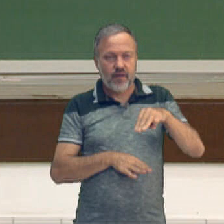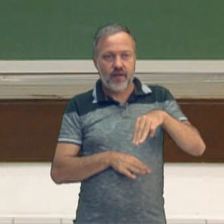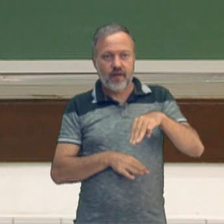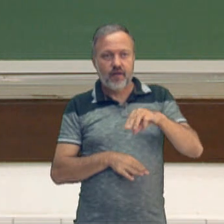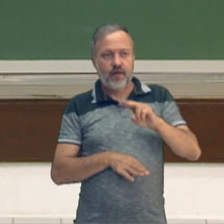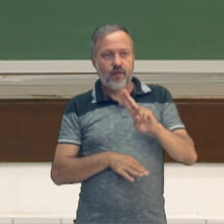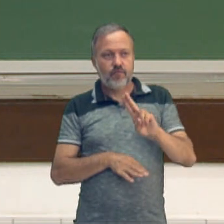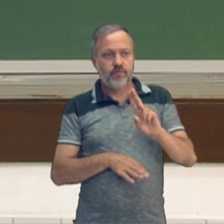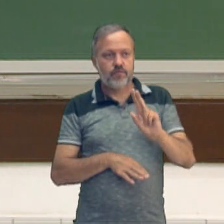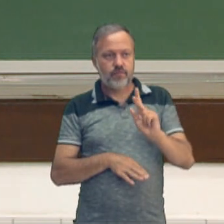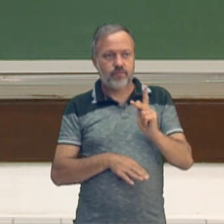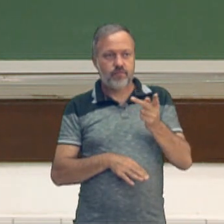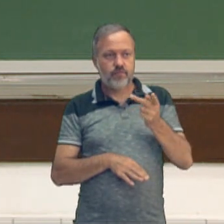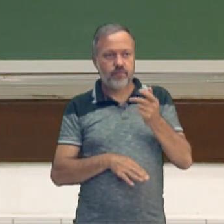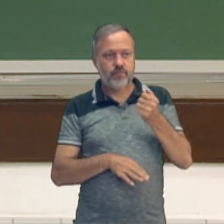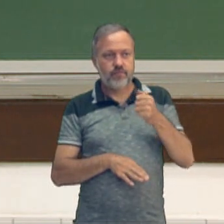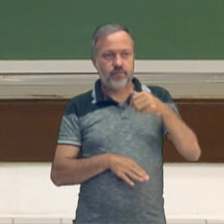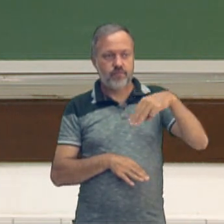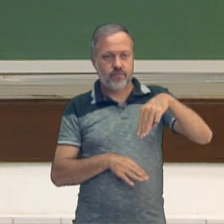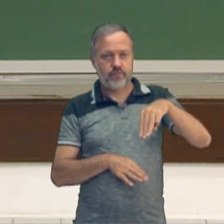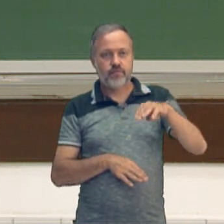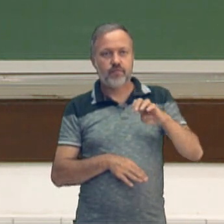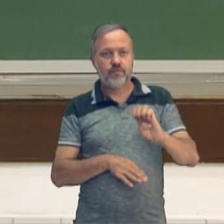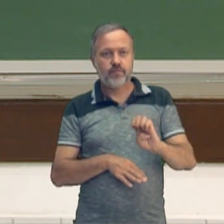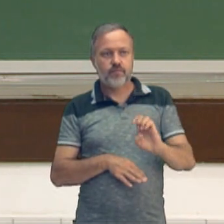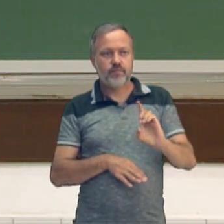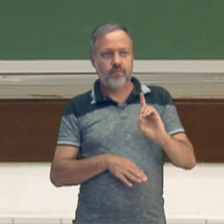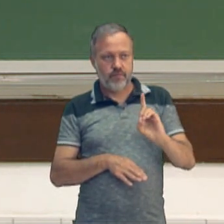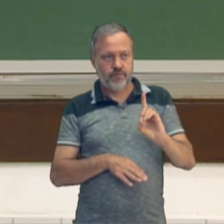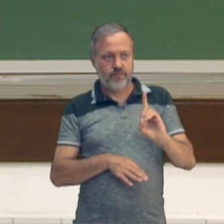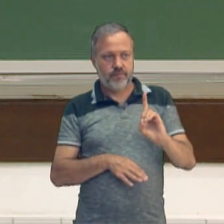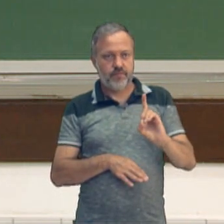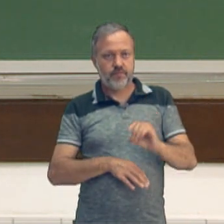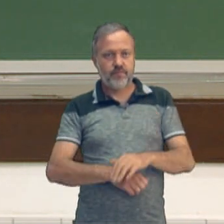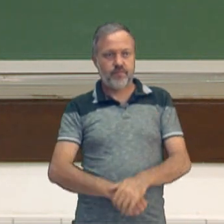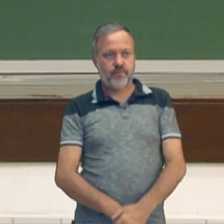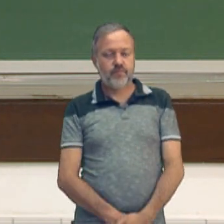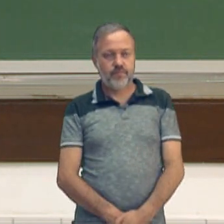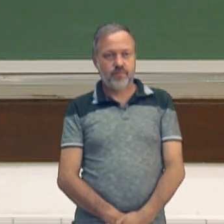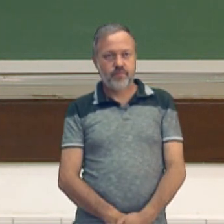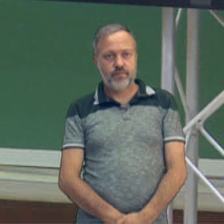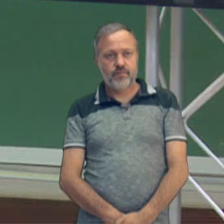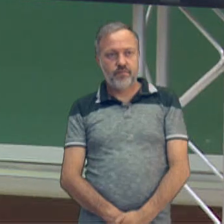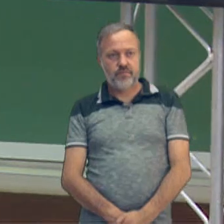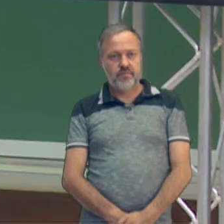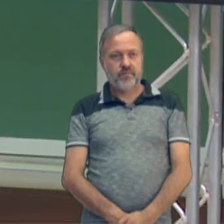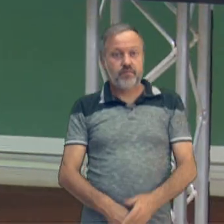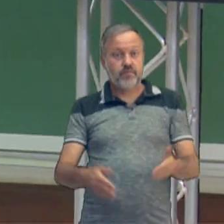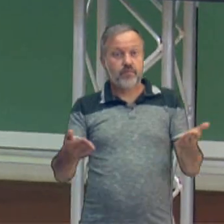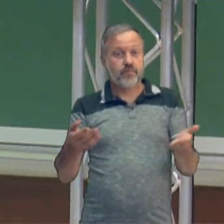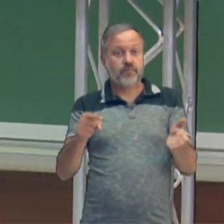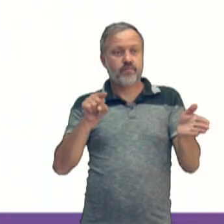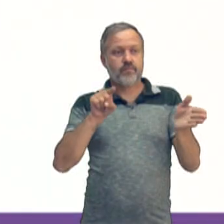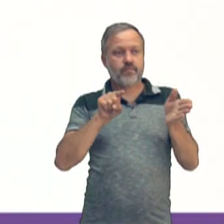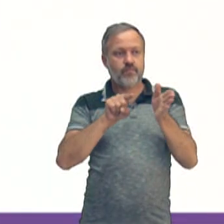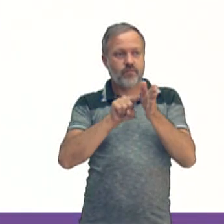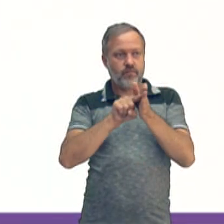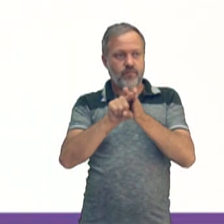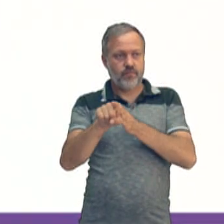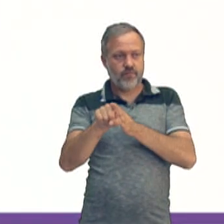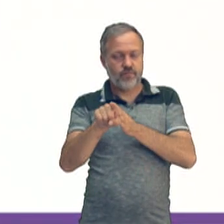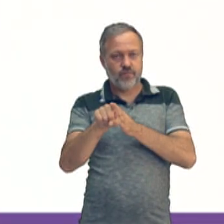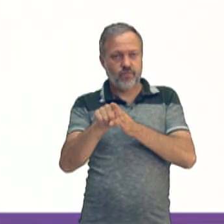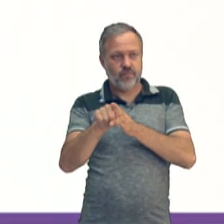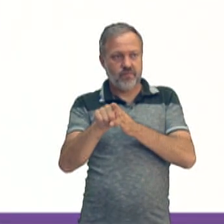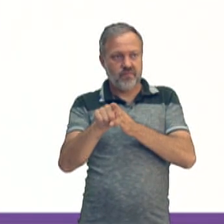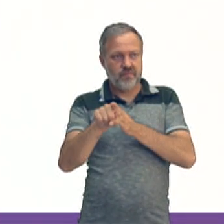Medina, dando origem ao calendário islâmico. E vamos para o quiz número 5. No